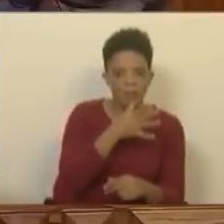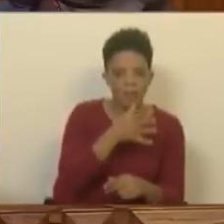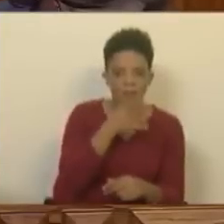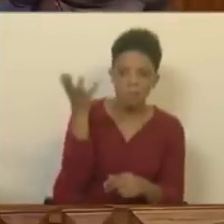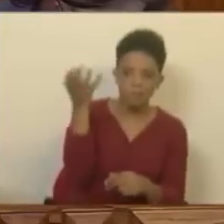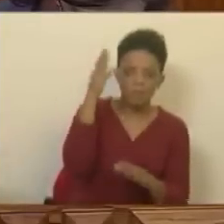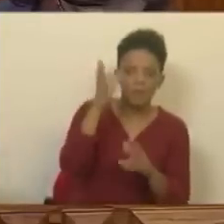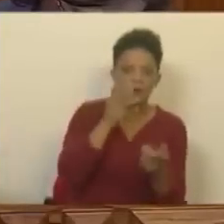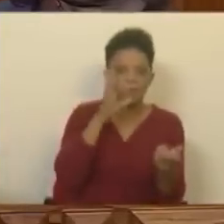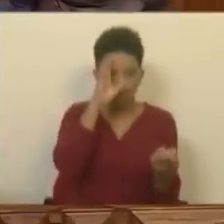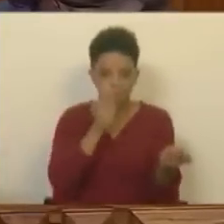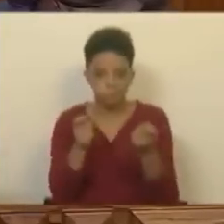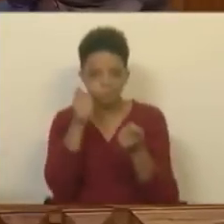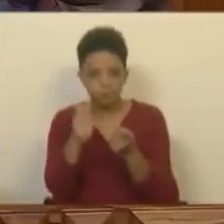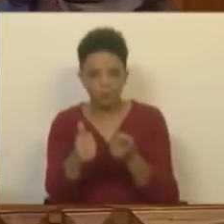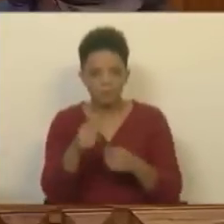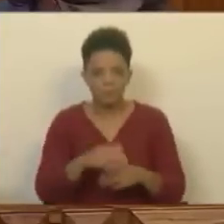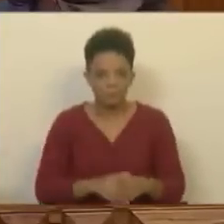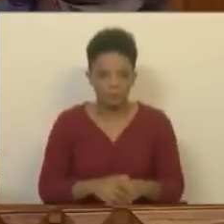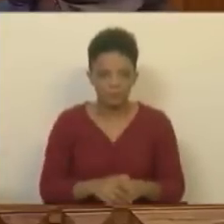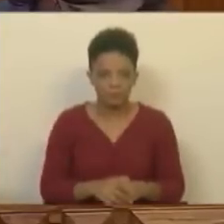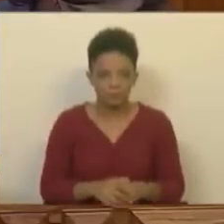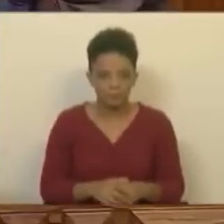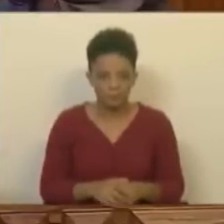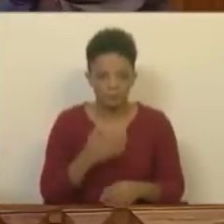Mas na boa governação social democrata